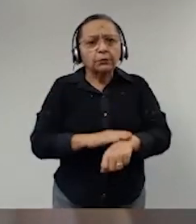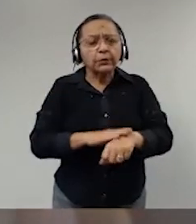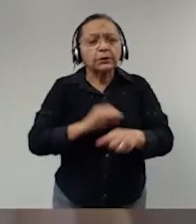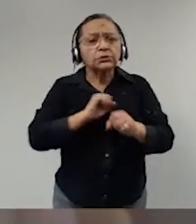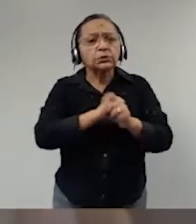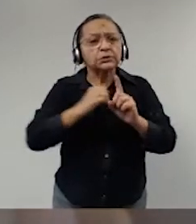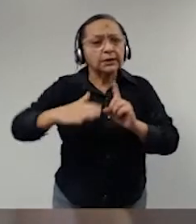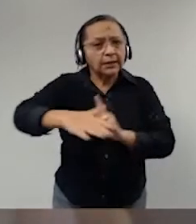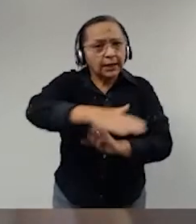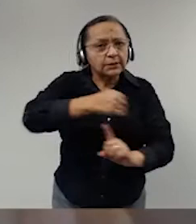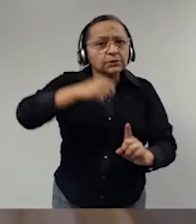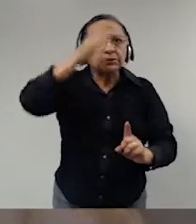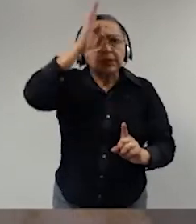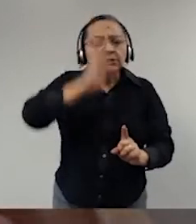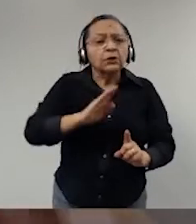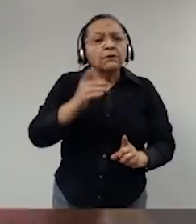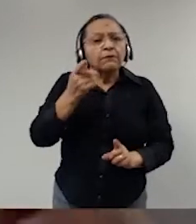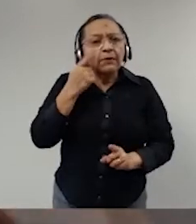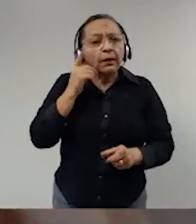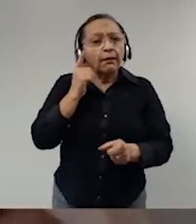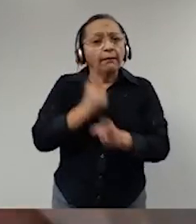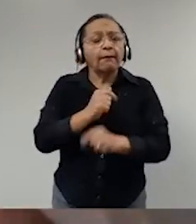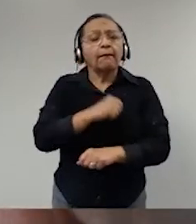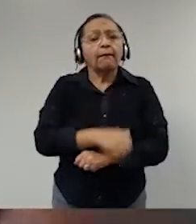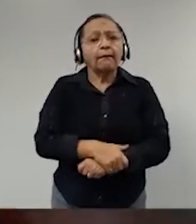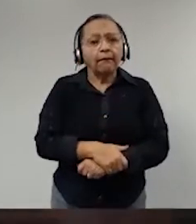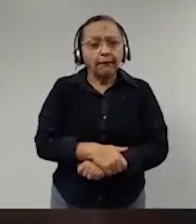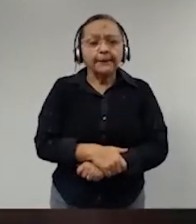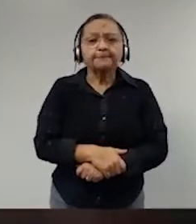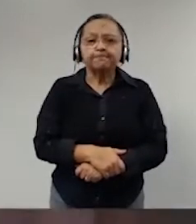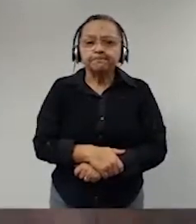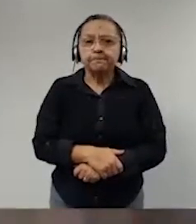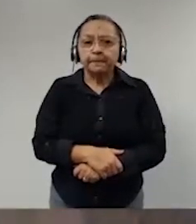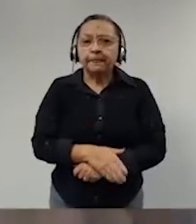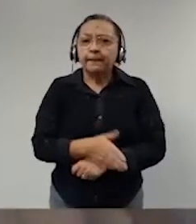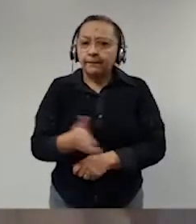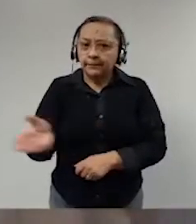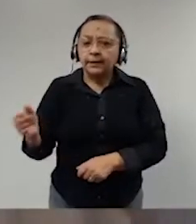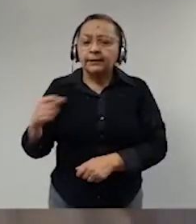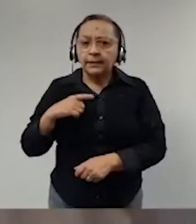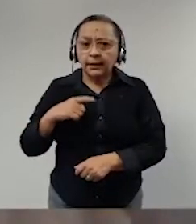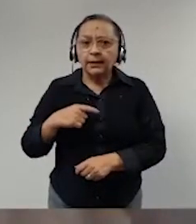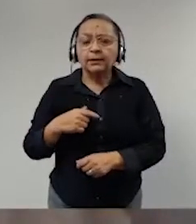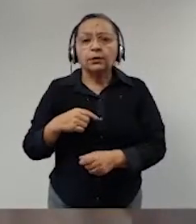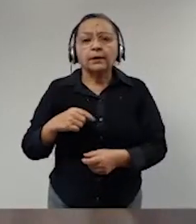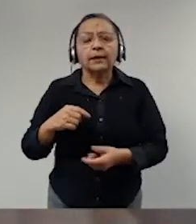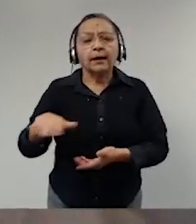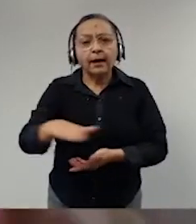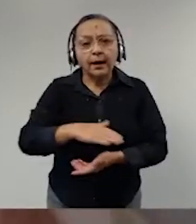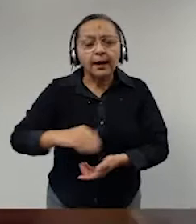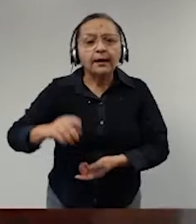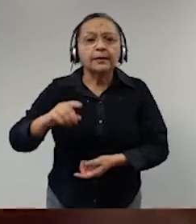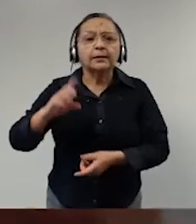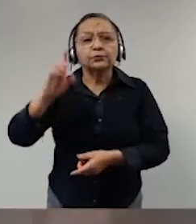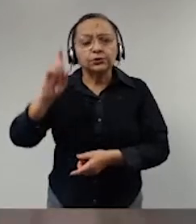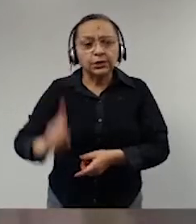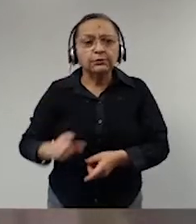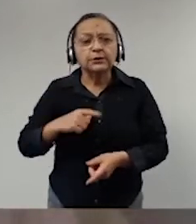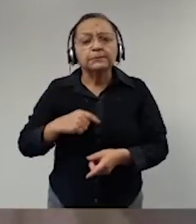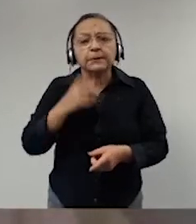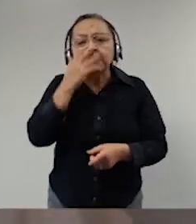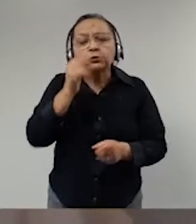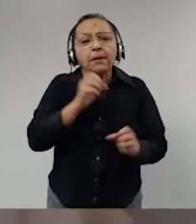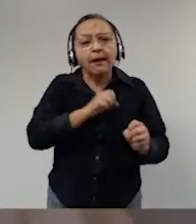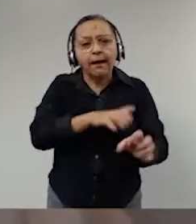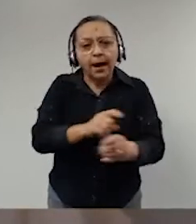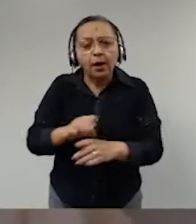sociedade brasileira, né, você vê que as favelas têm sido o ponto de equilíbrio, dado uma aula de equilíbrio emocional diante de tanta desigualdade